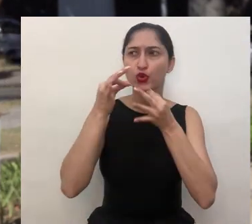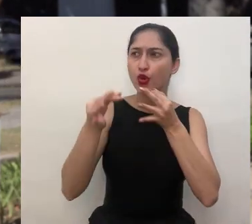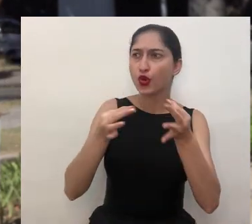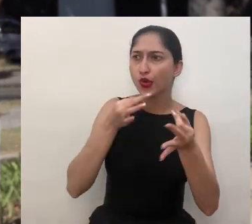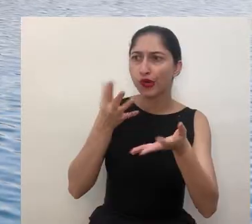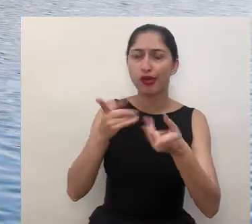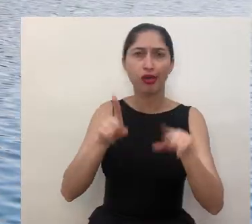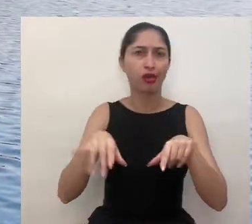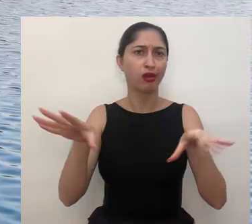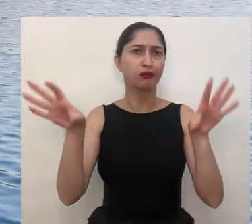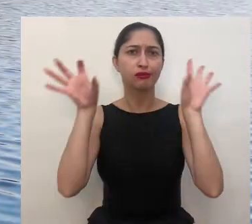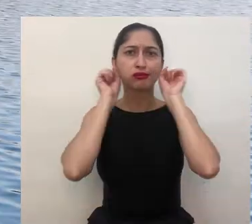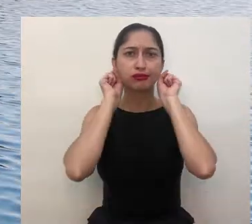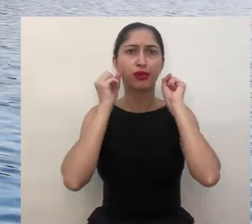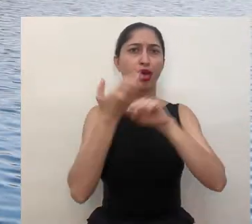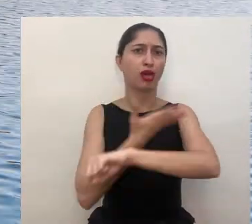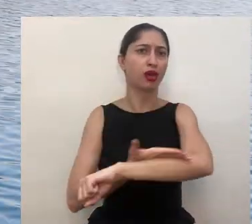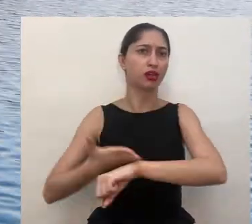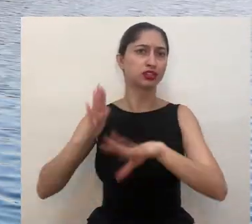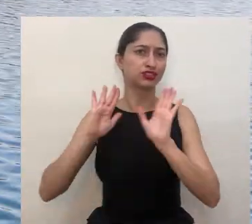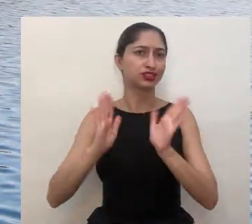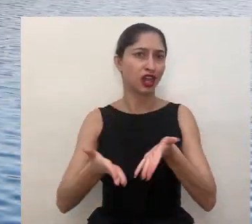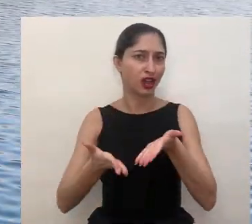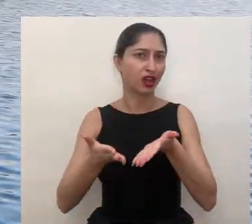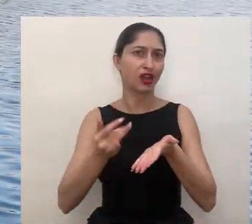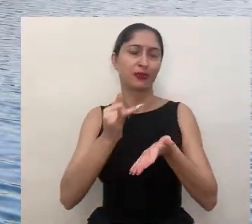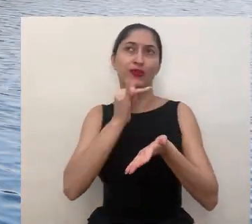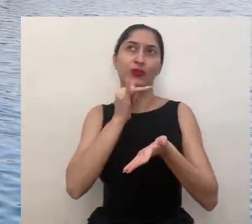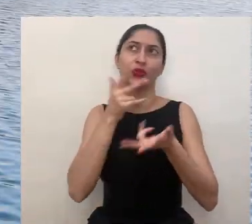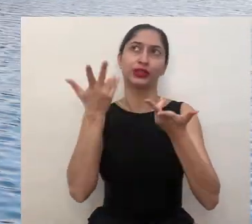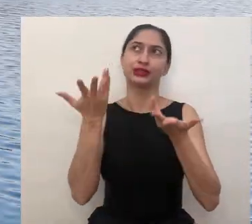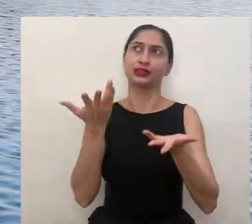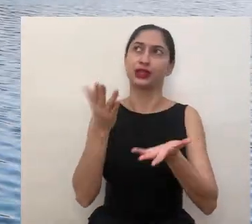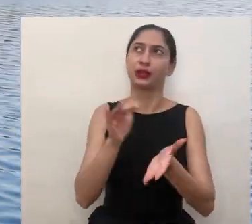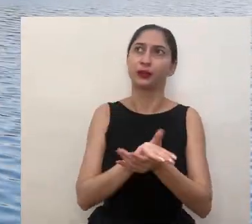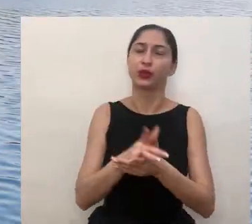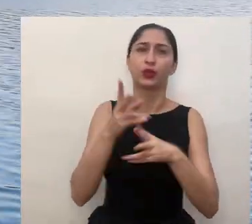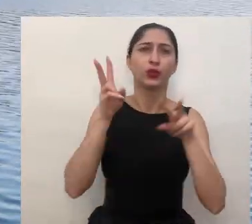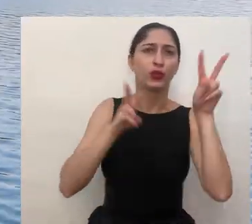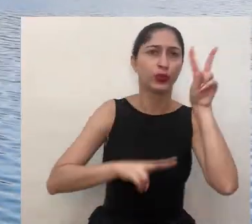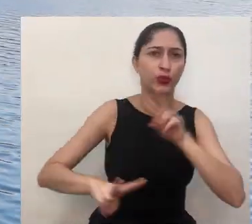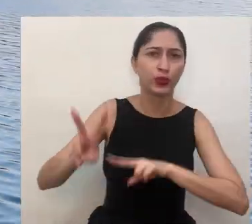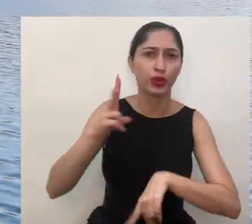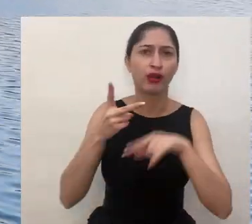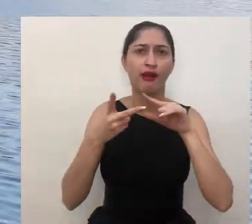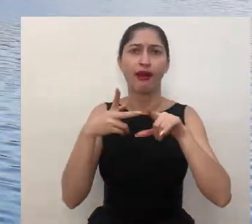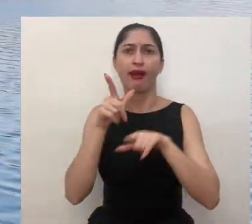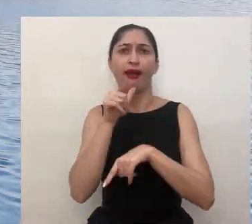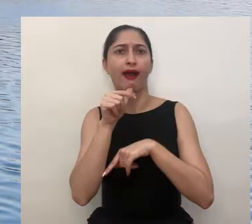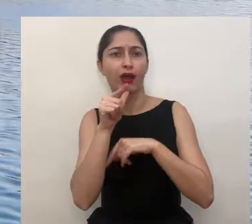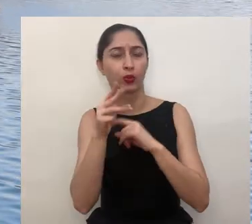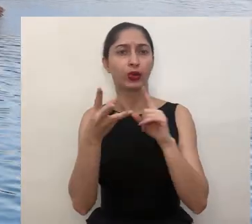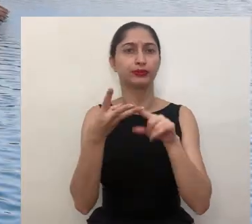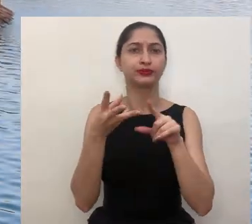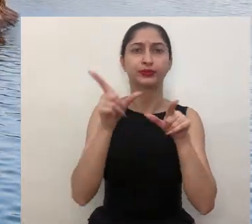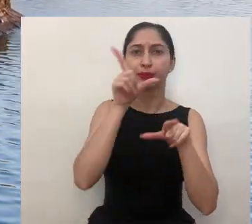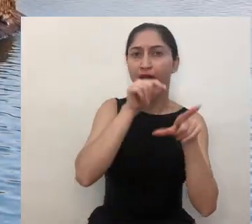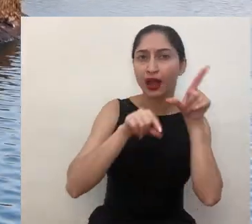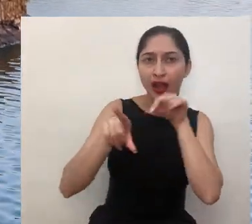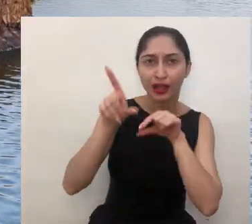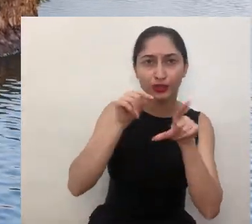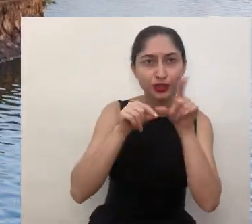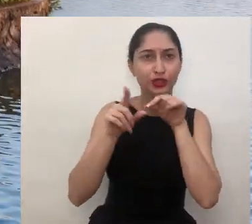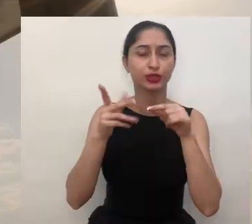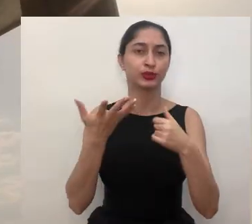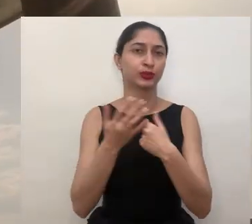hábitos auditivos. Geralmente esses sons são sons naturais, como os sons do vento, o som da água, o som dos pássaros.